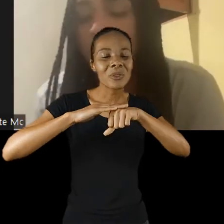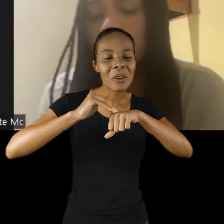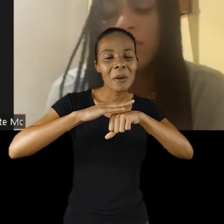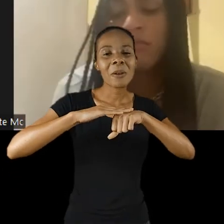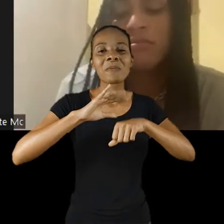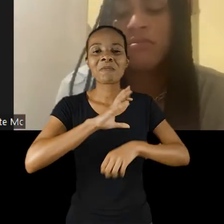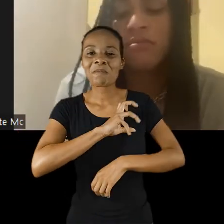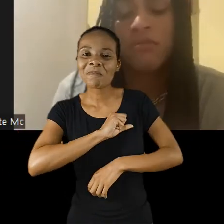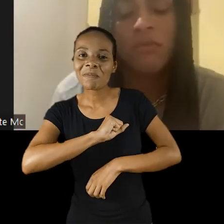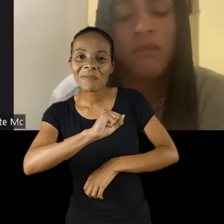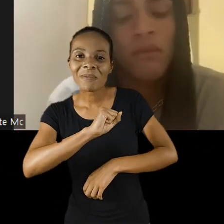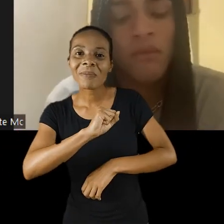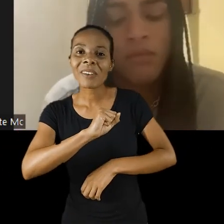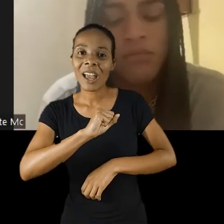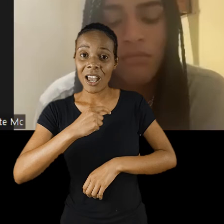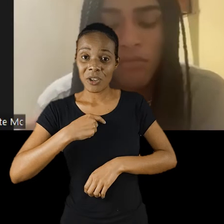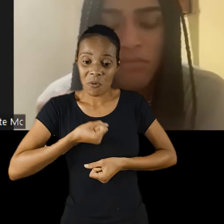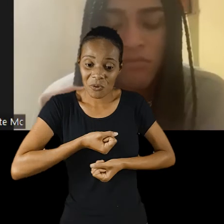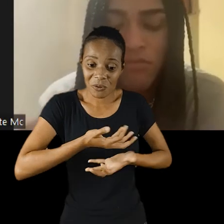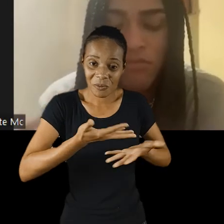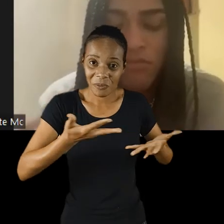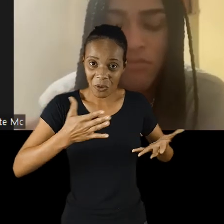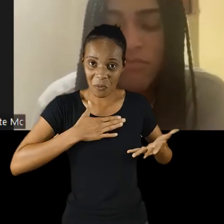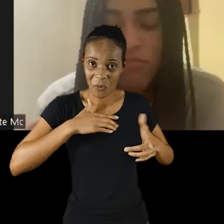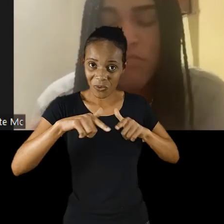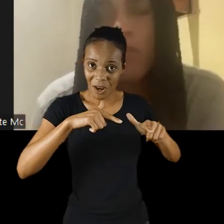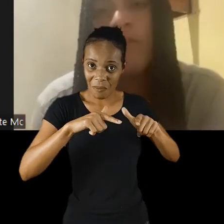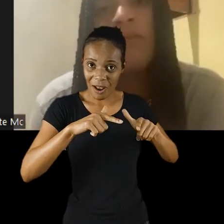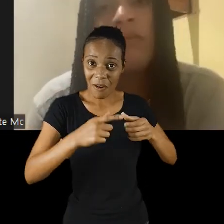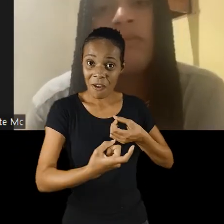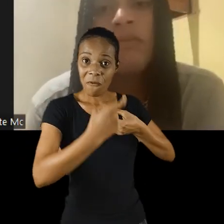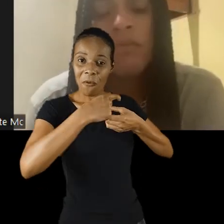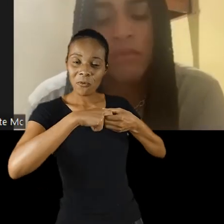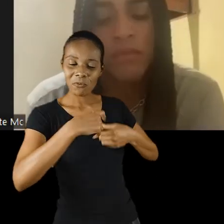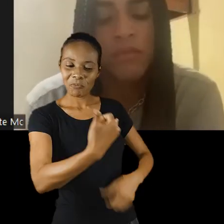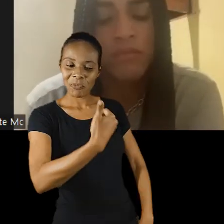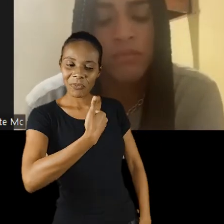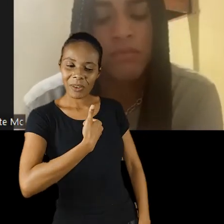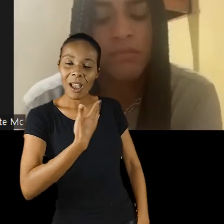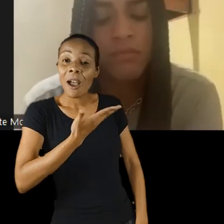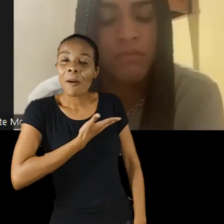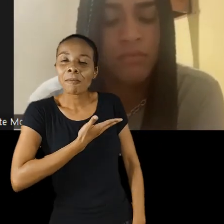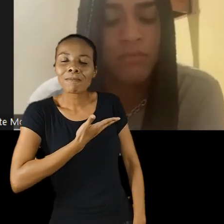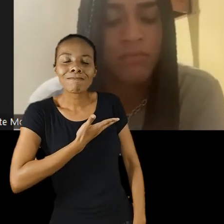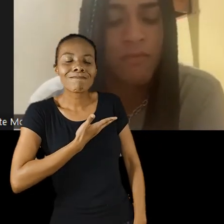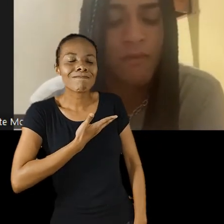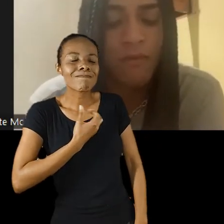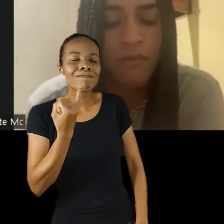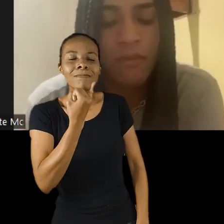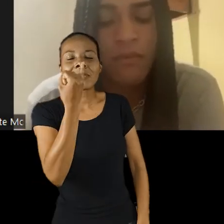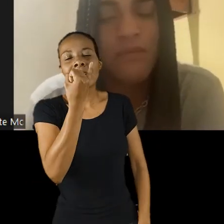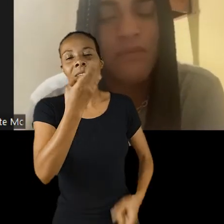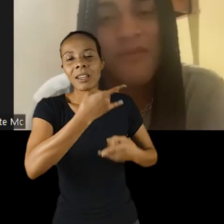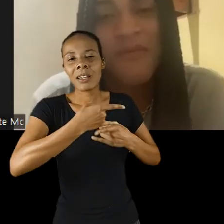trabalho, eu recebi um feedback de uma grande amiga que fez simplesmente uma videochamada e